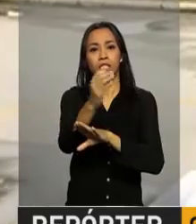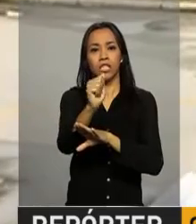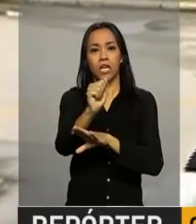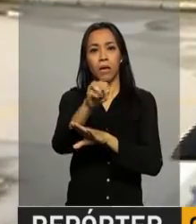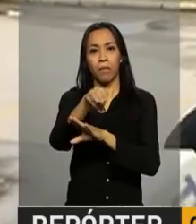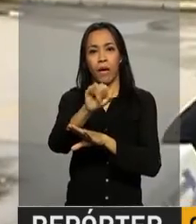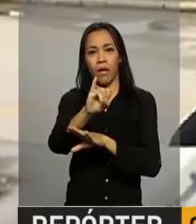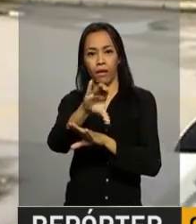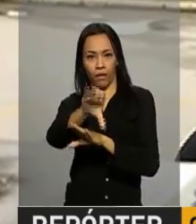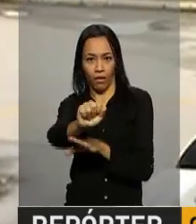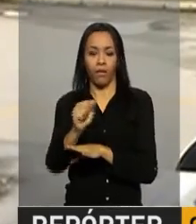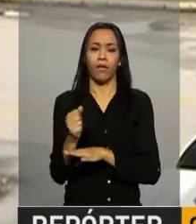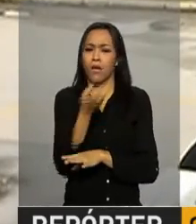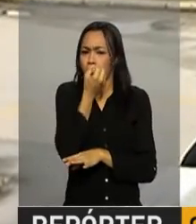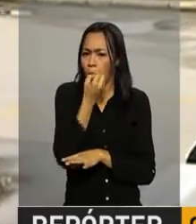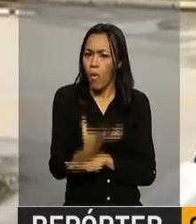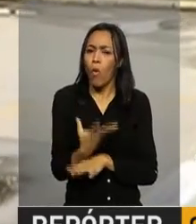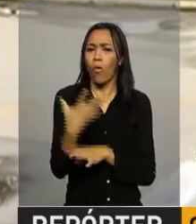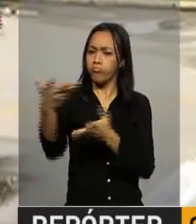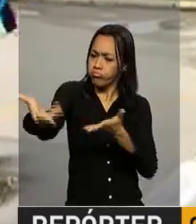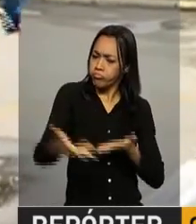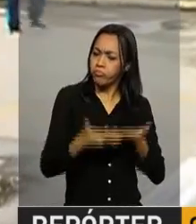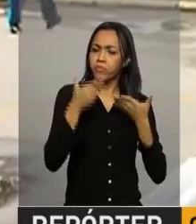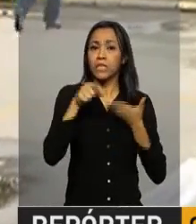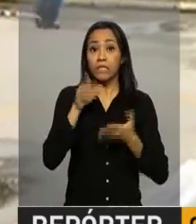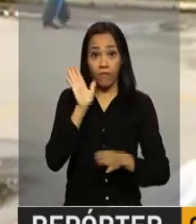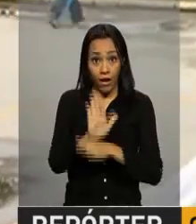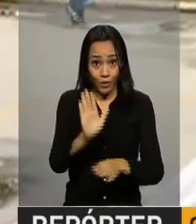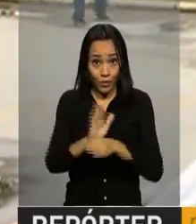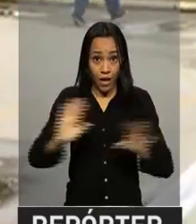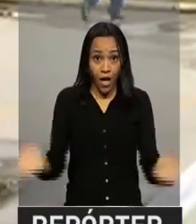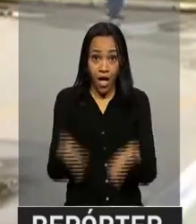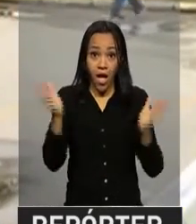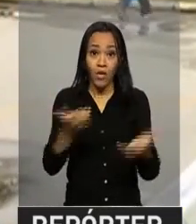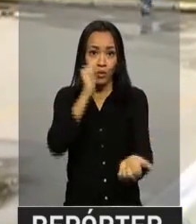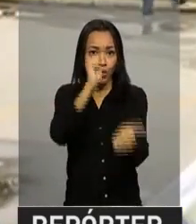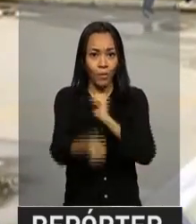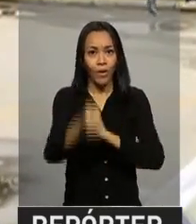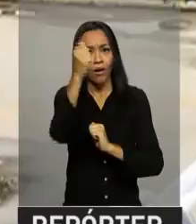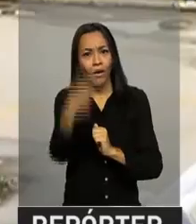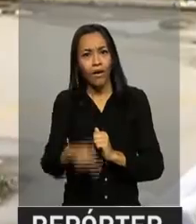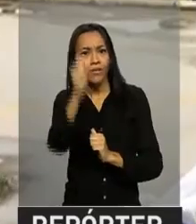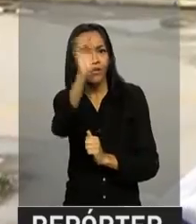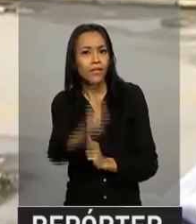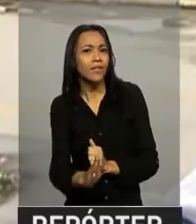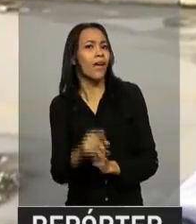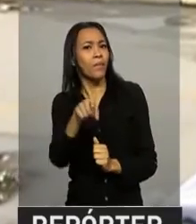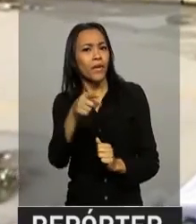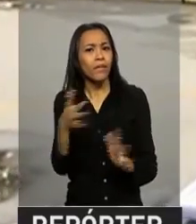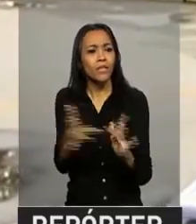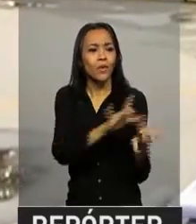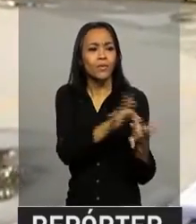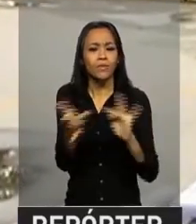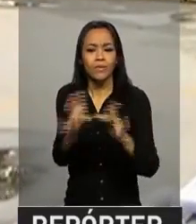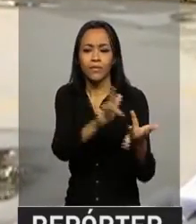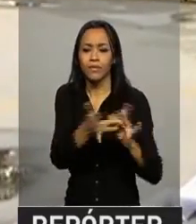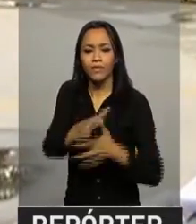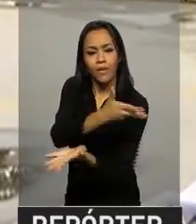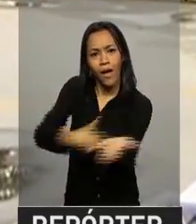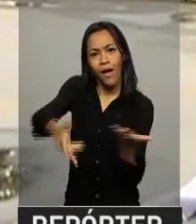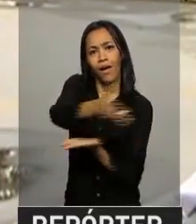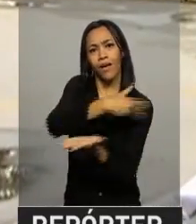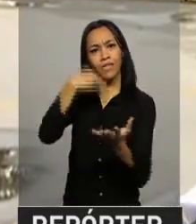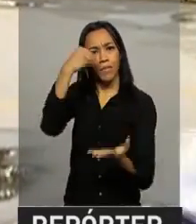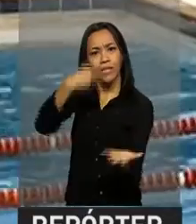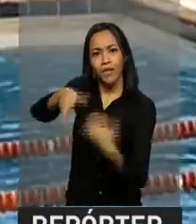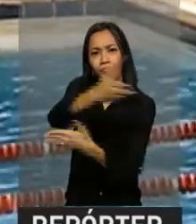do mais alto nível, que além disso vão contribuir com o esporte nacional também em função da convivência que eles vão proporcionar para os nossos militares,